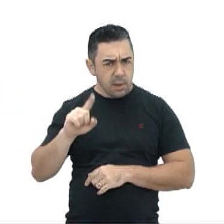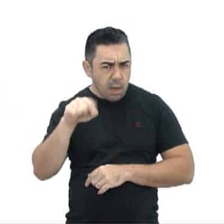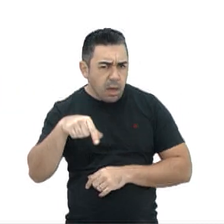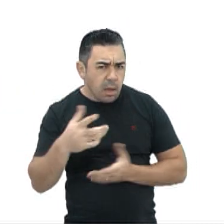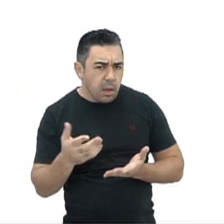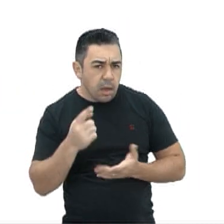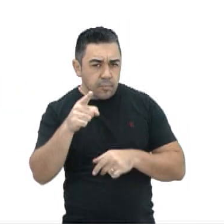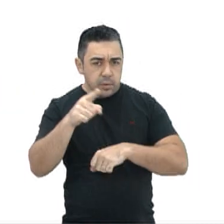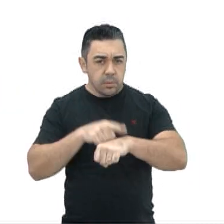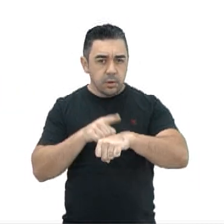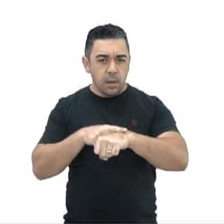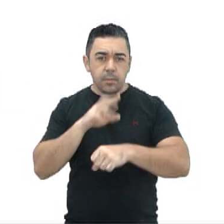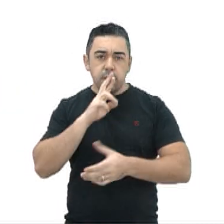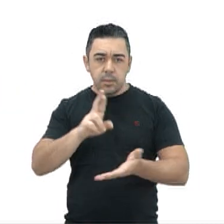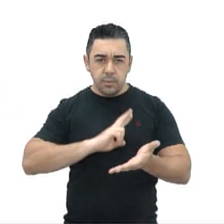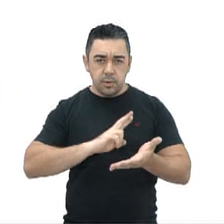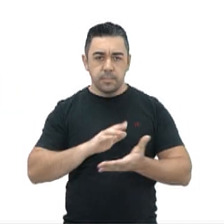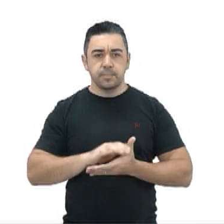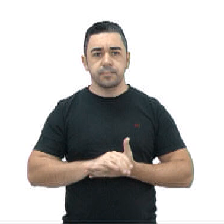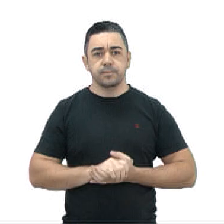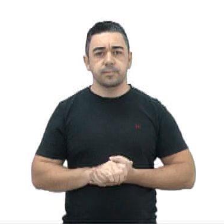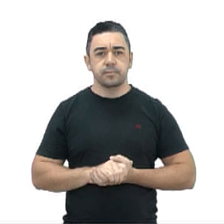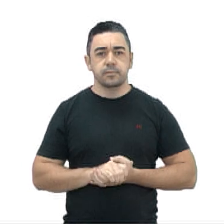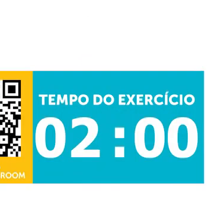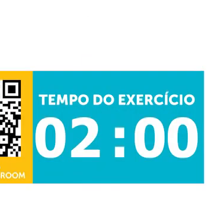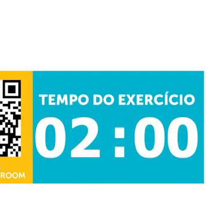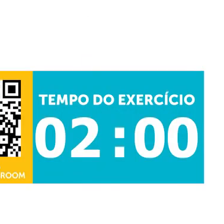vou dar um tempo para vocês resolverem.